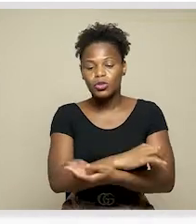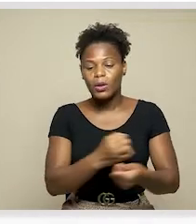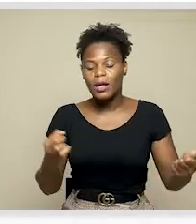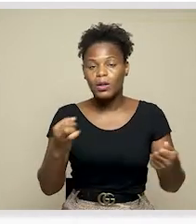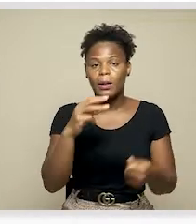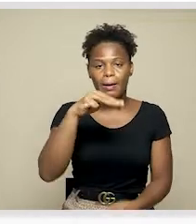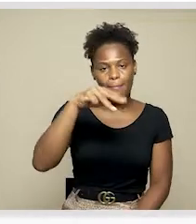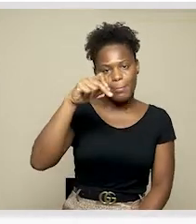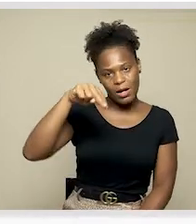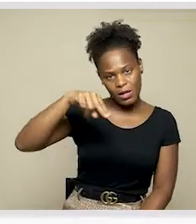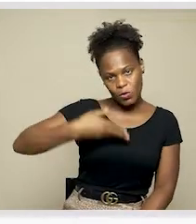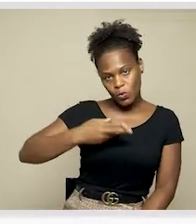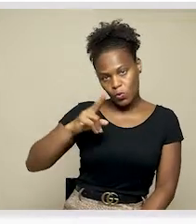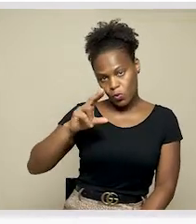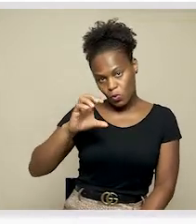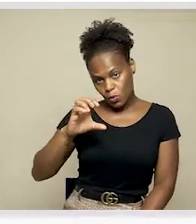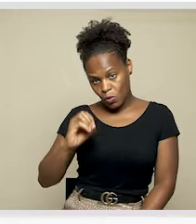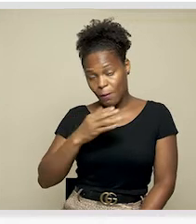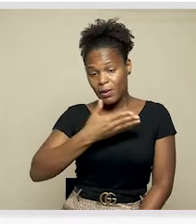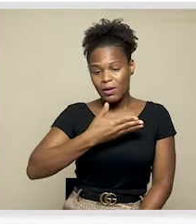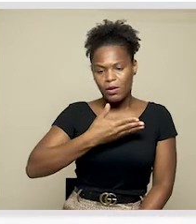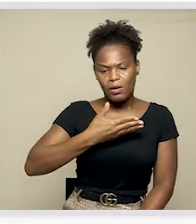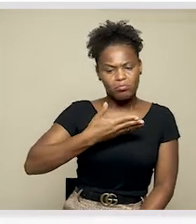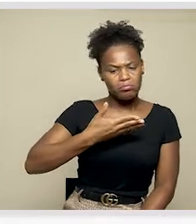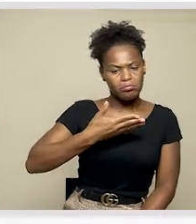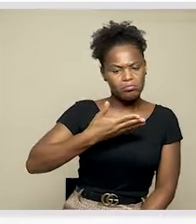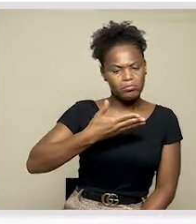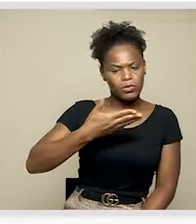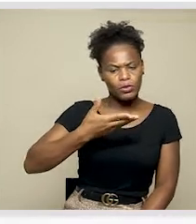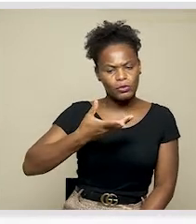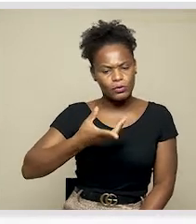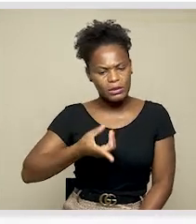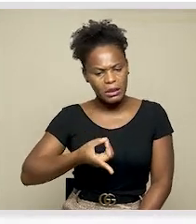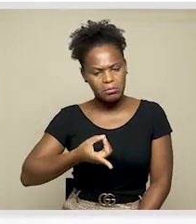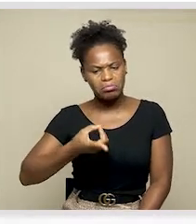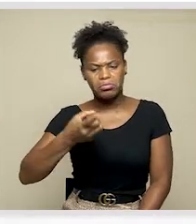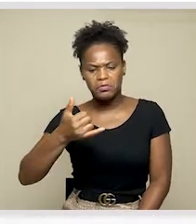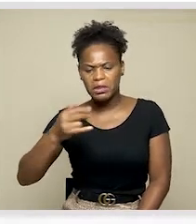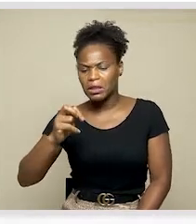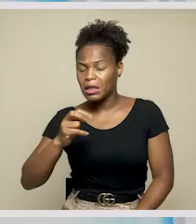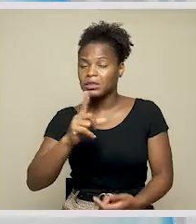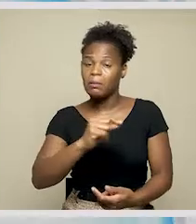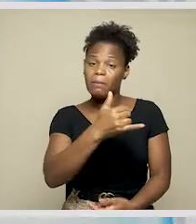O Manduco, de 1923 e 1924.